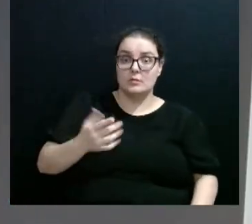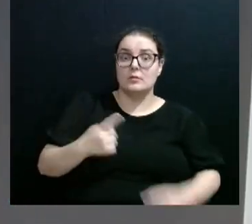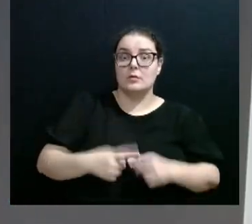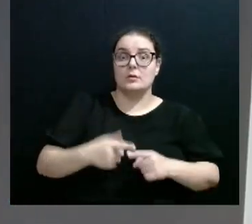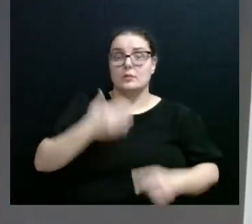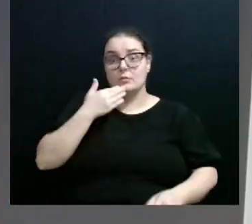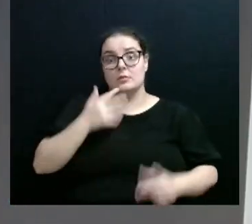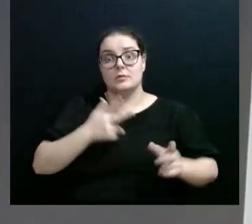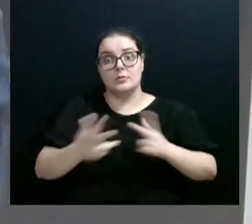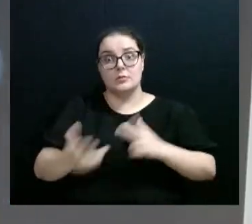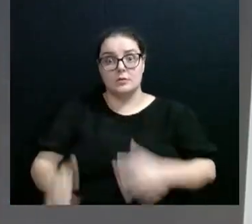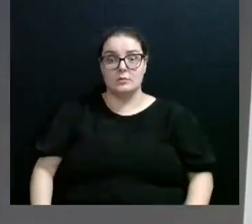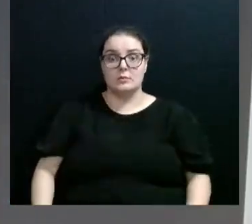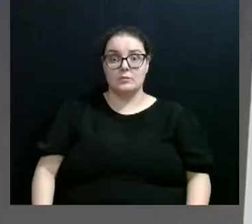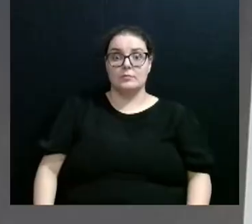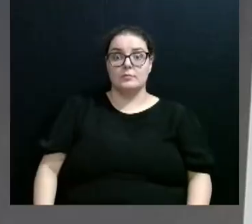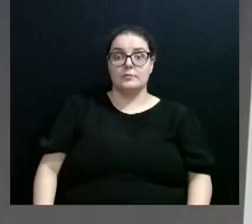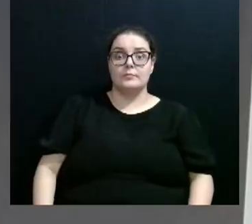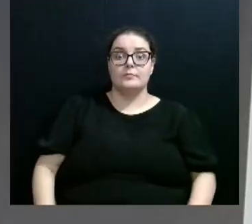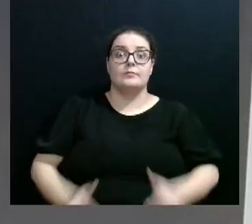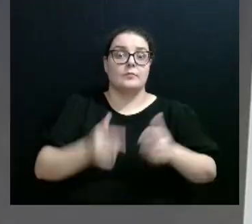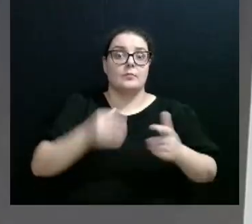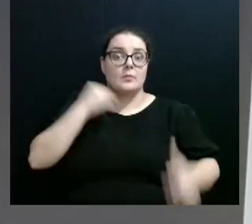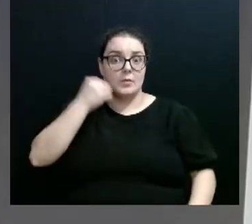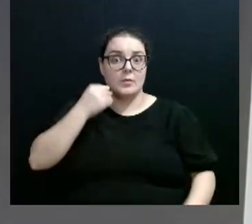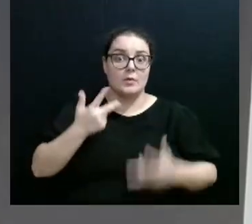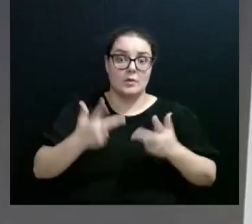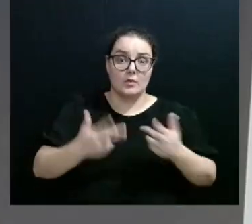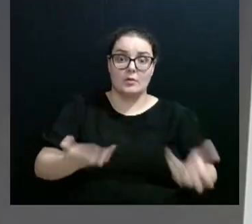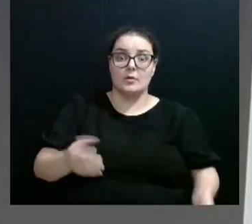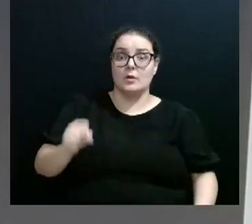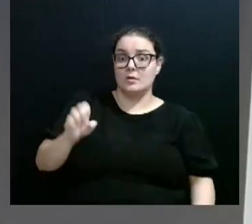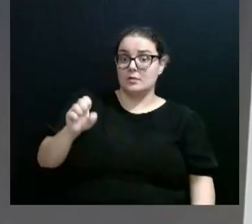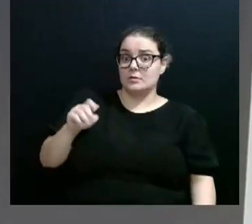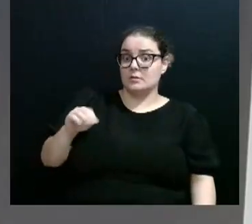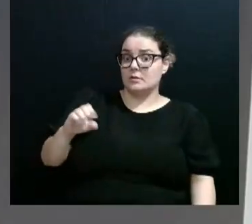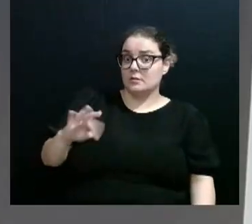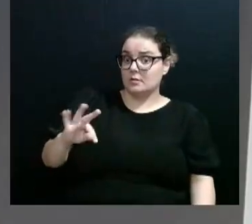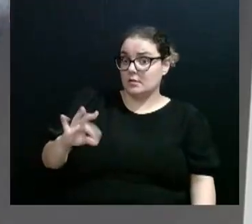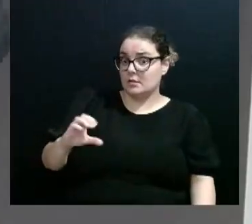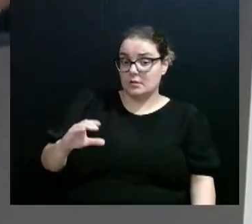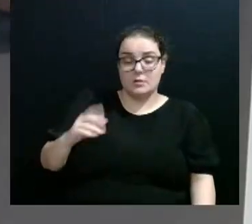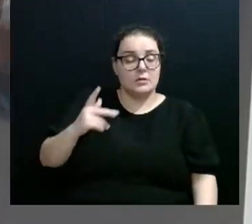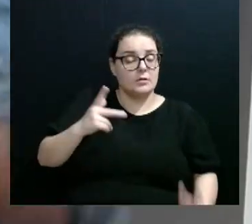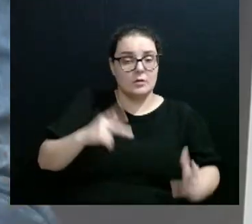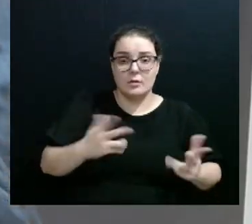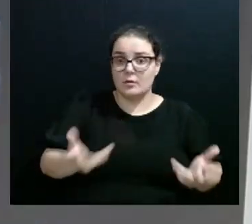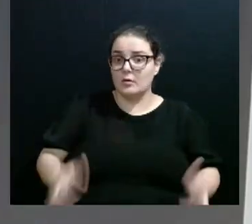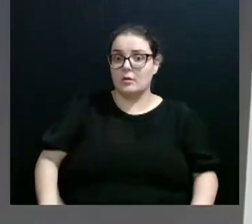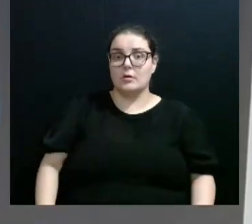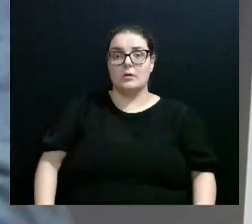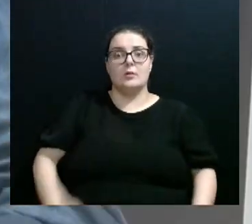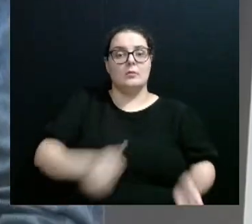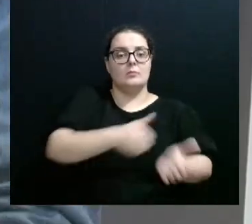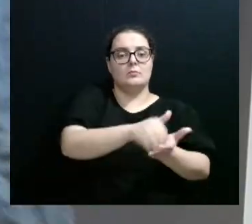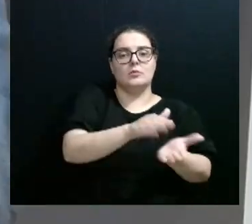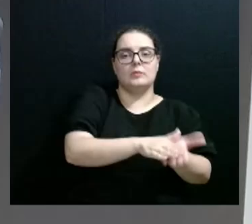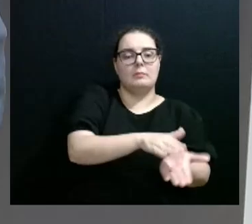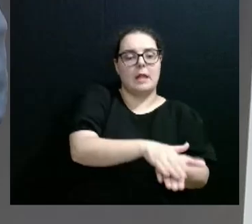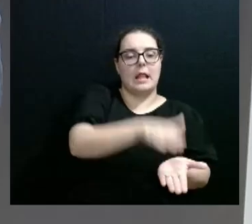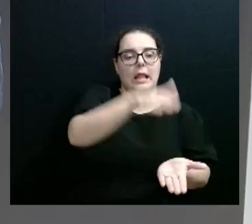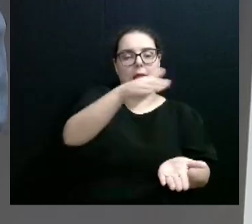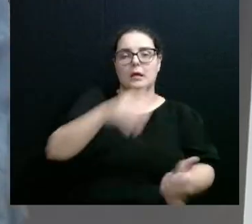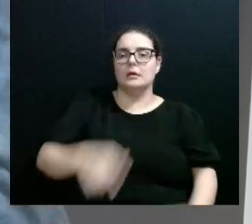têm grande experiência com relação a isso. A CETEC também tem o mesmo problema. Sim. Eles vão lá, aplicam a multa, o cara lá tem um monte de multa, depois não